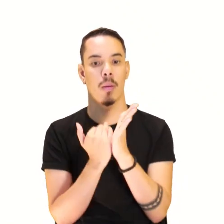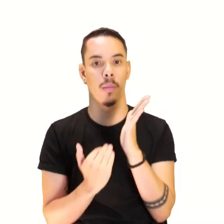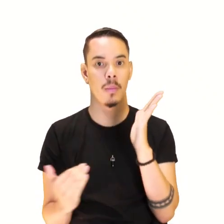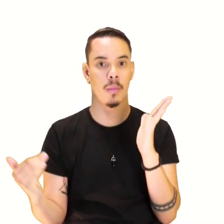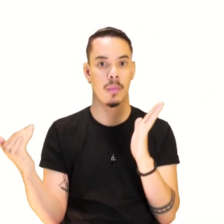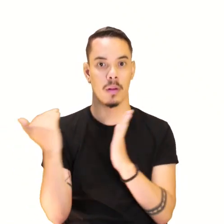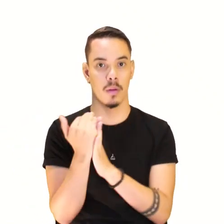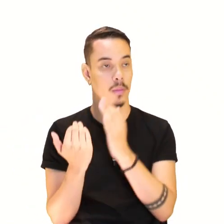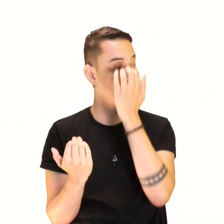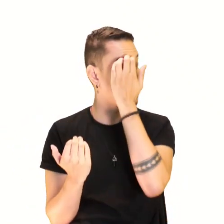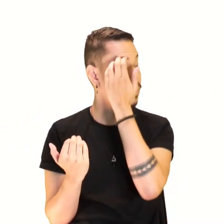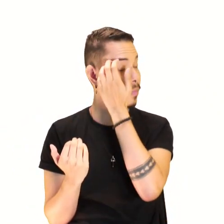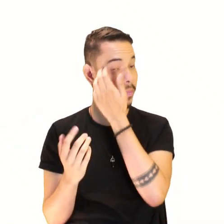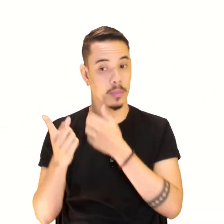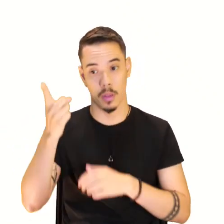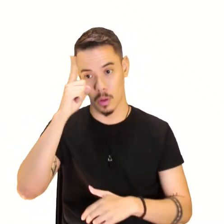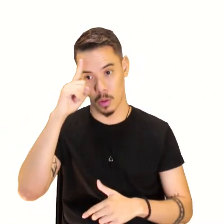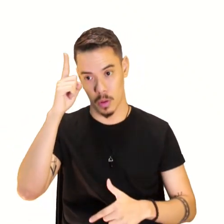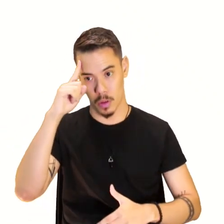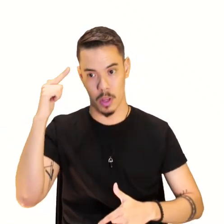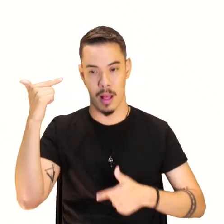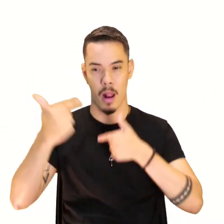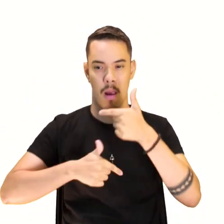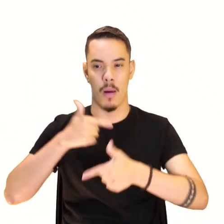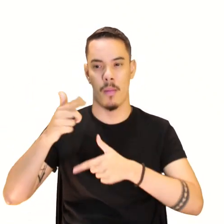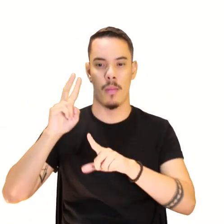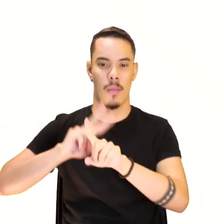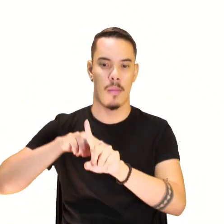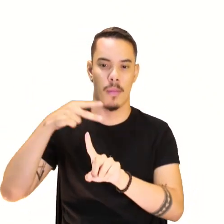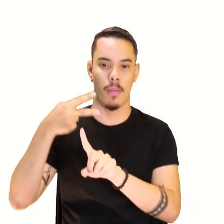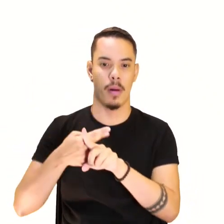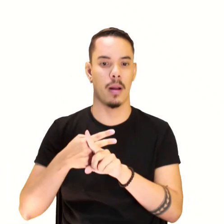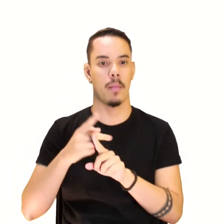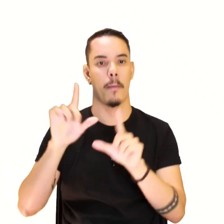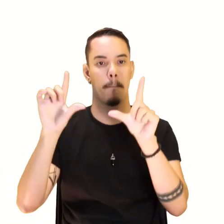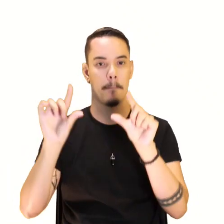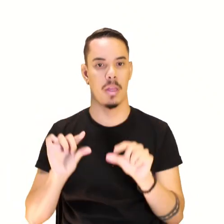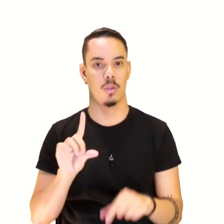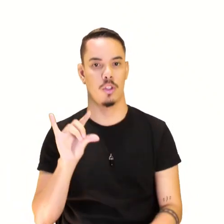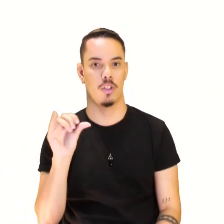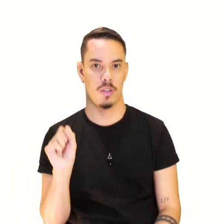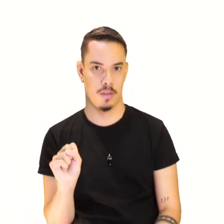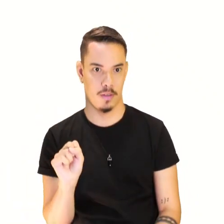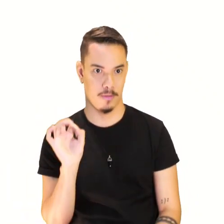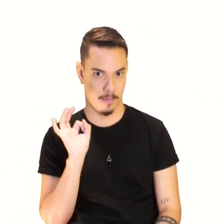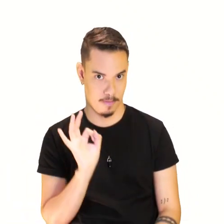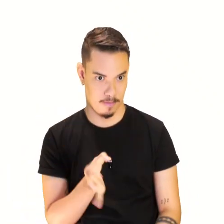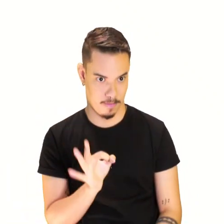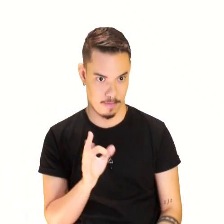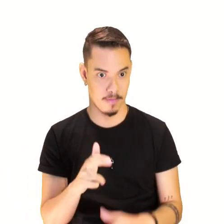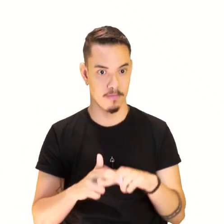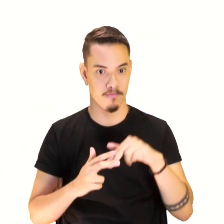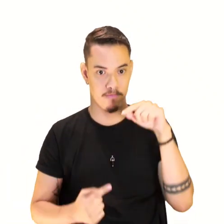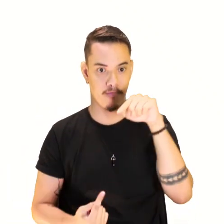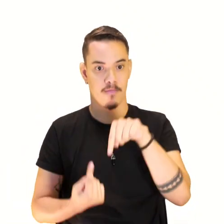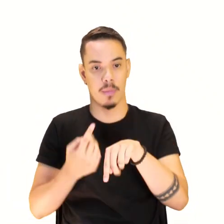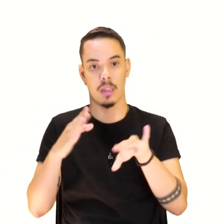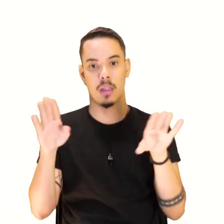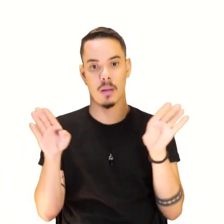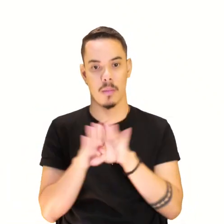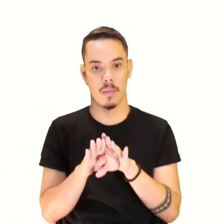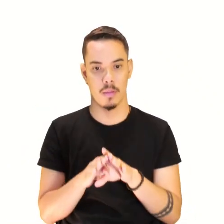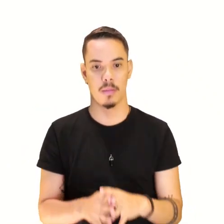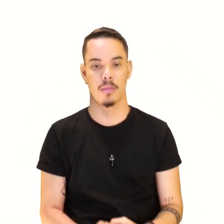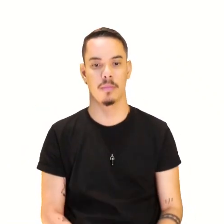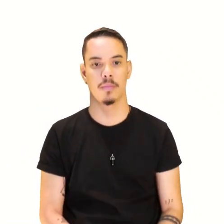a cada dia vai se trabalhar mais então certeza vai levar menos Dias isso então vou ter que inverter também em